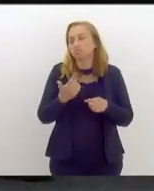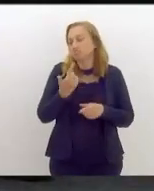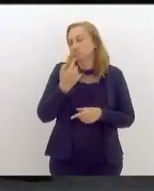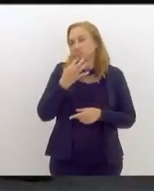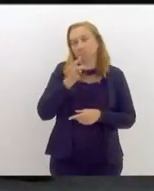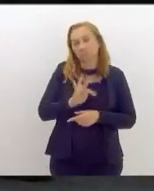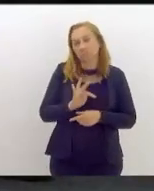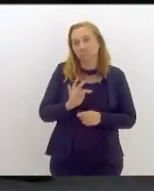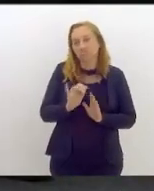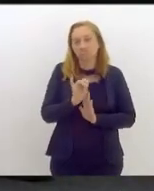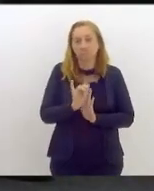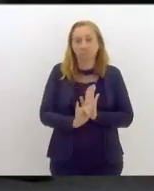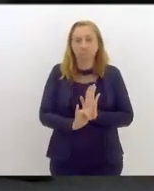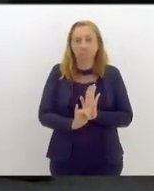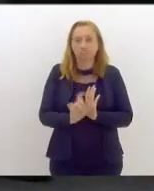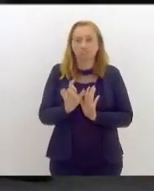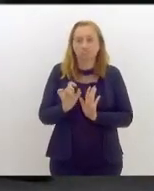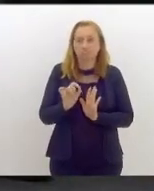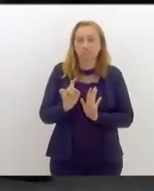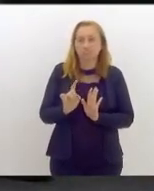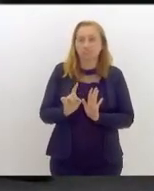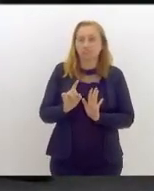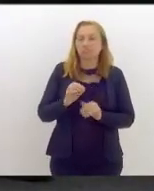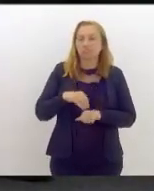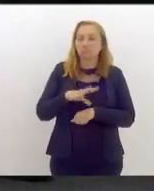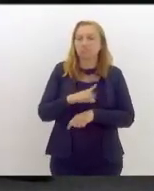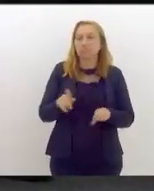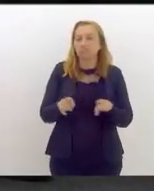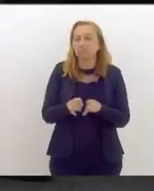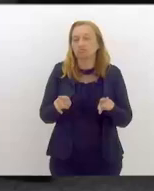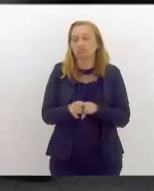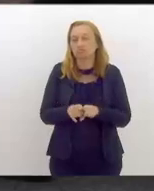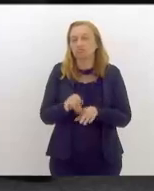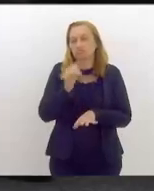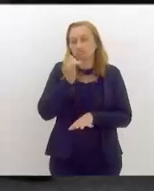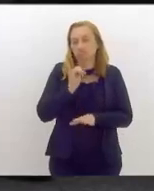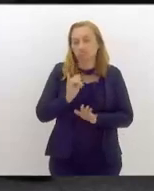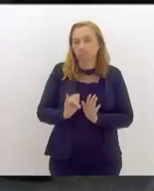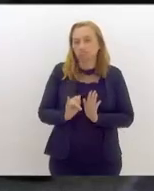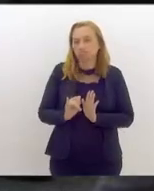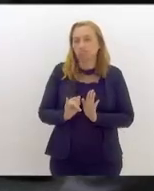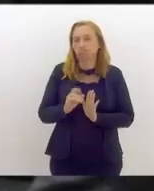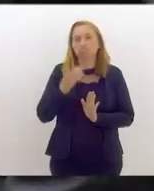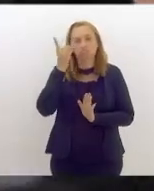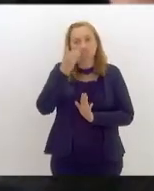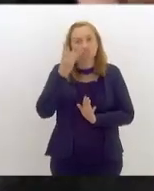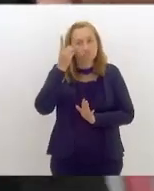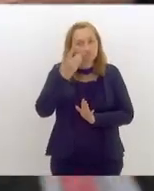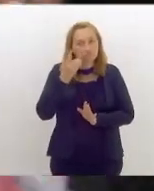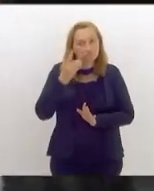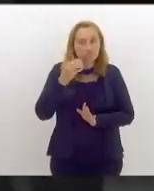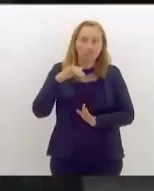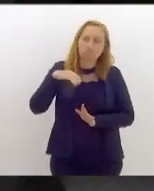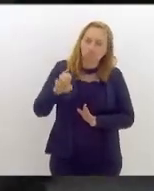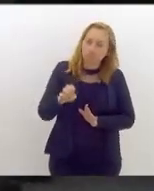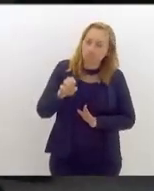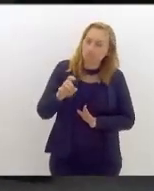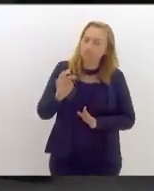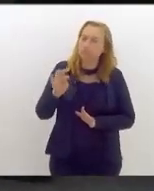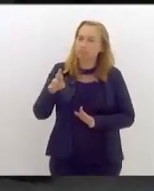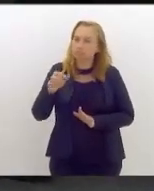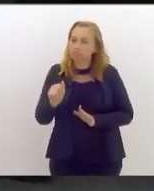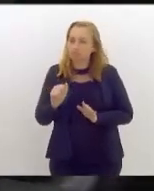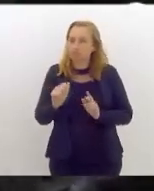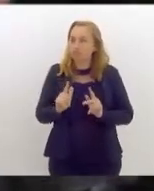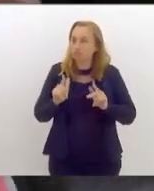conhecimento do relatório que é o objeto de um destaque também do relatório do deputado Alexandre Freitas um relatório em paralelo